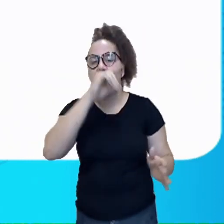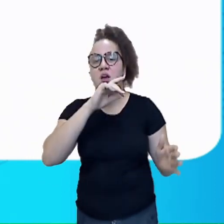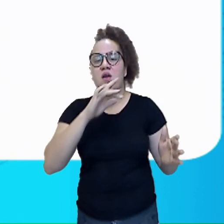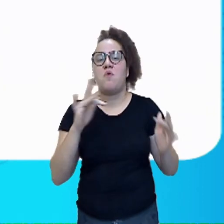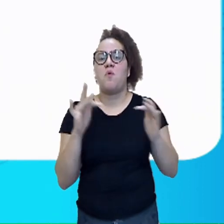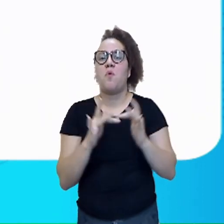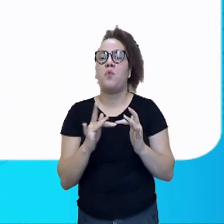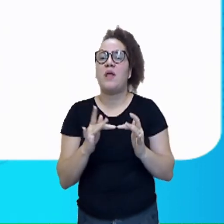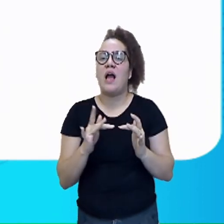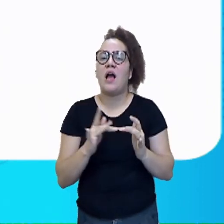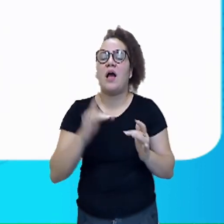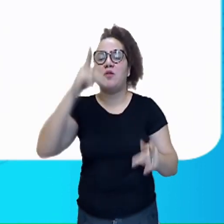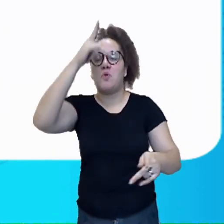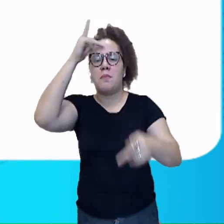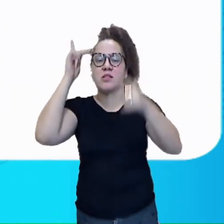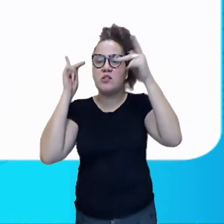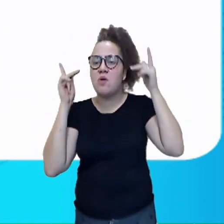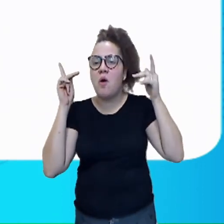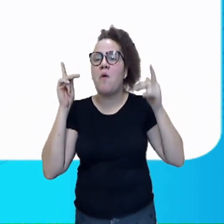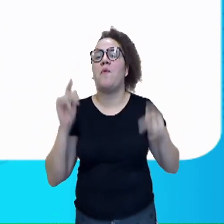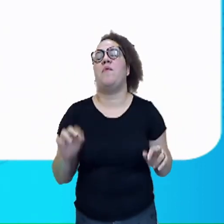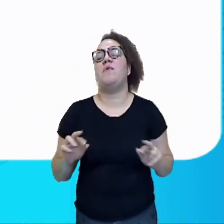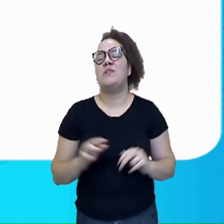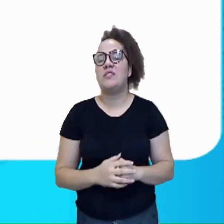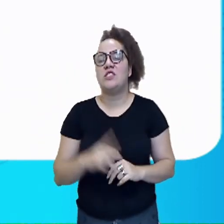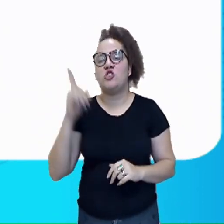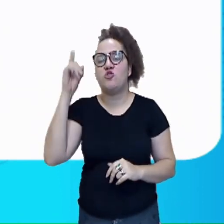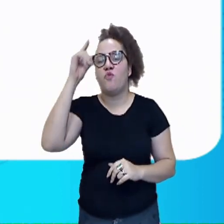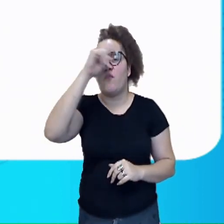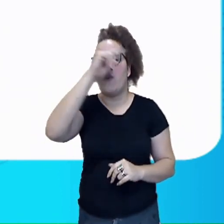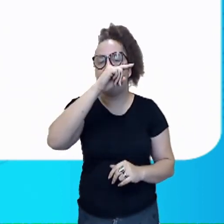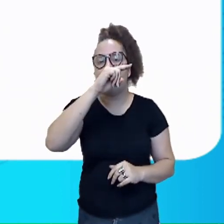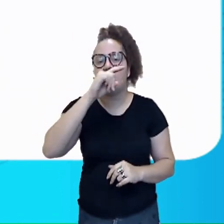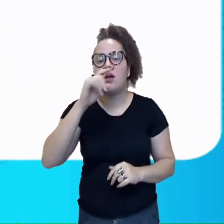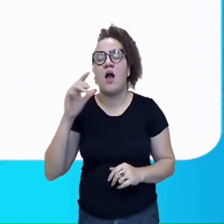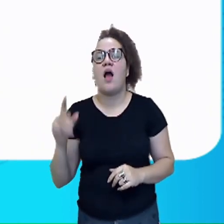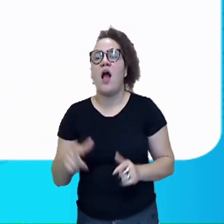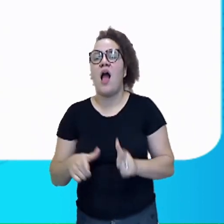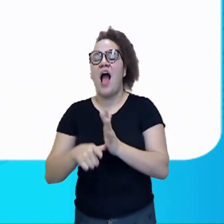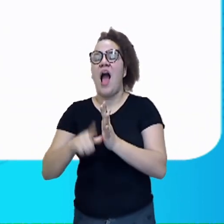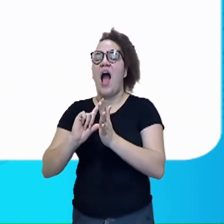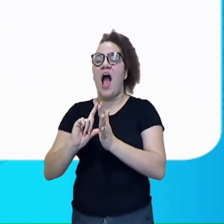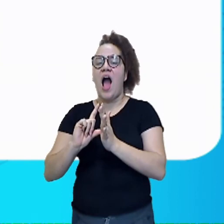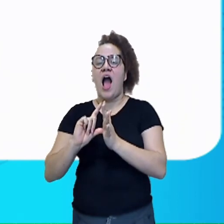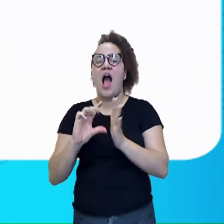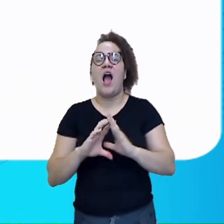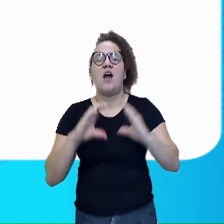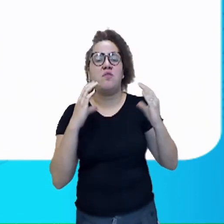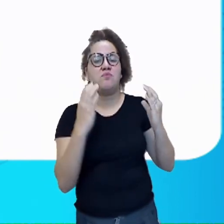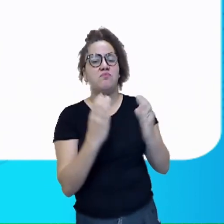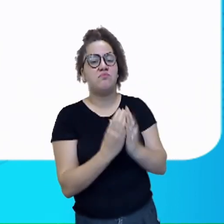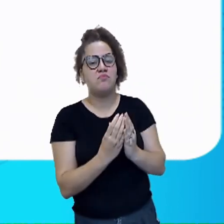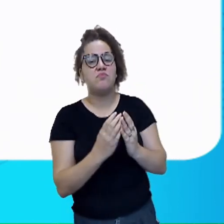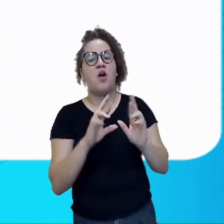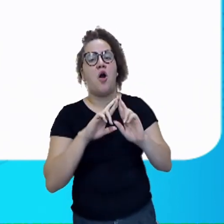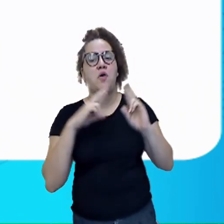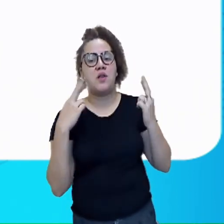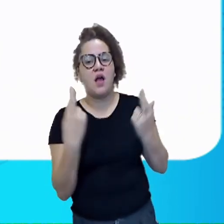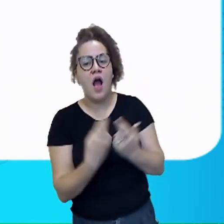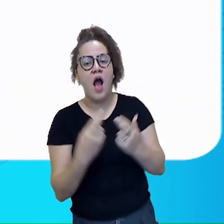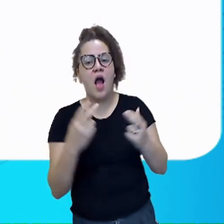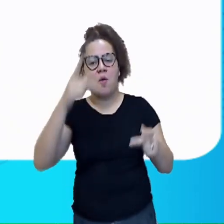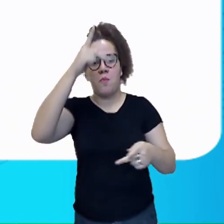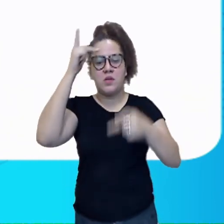com as outras pessoas ficou menor, né? Às vezes a gente reunia os vizinhos na porta para conversar. Hoje no WhatsApp a gente cria um grupo